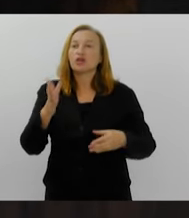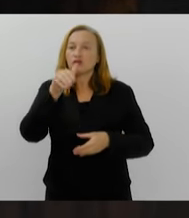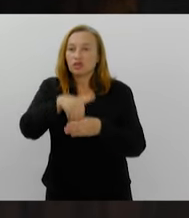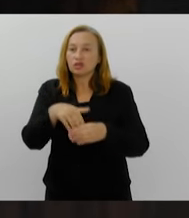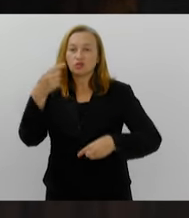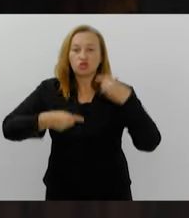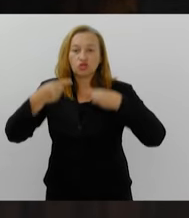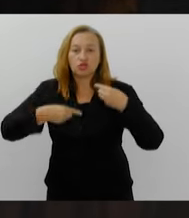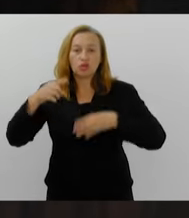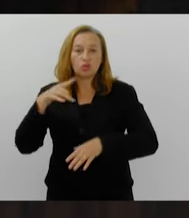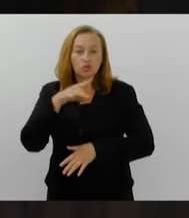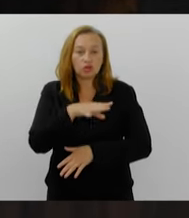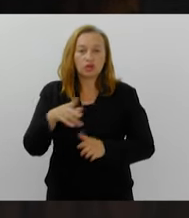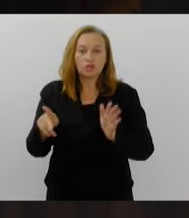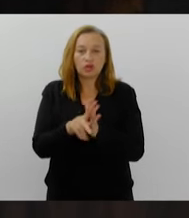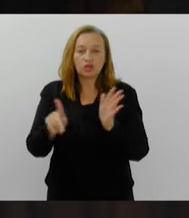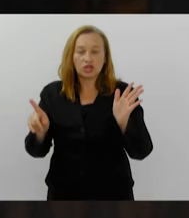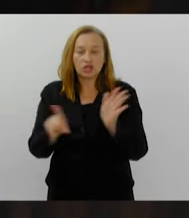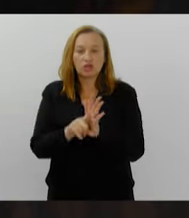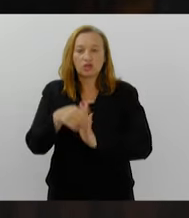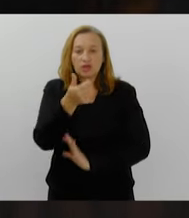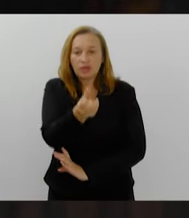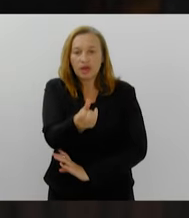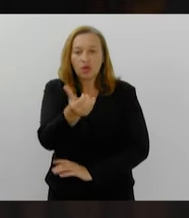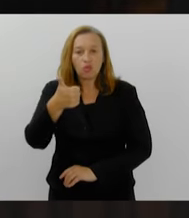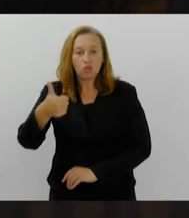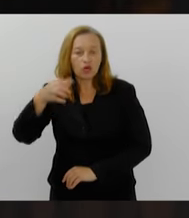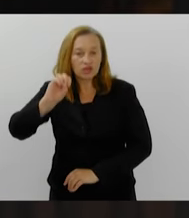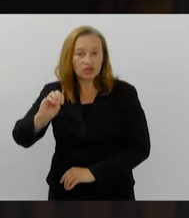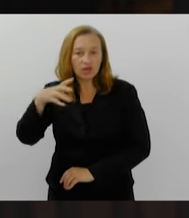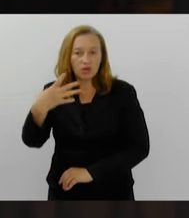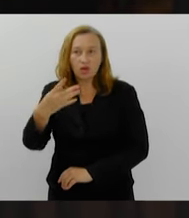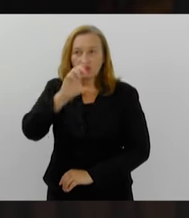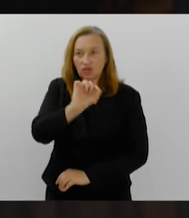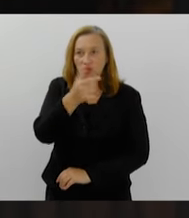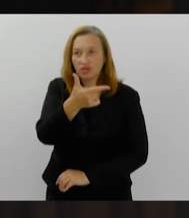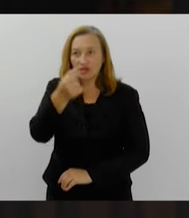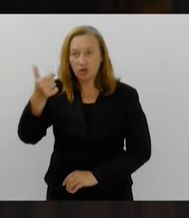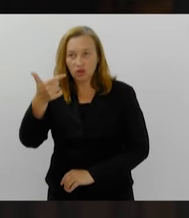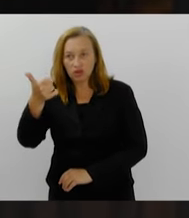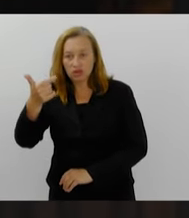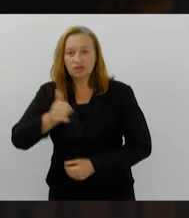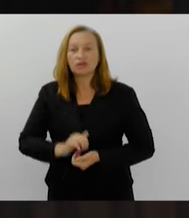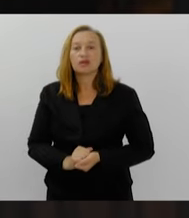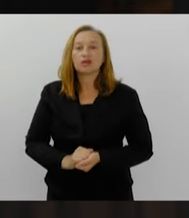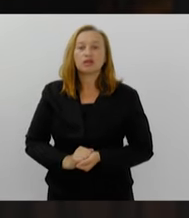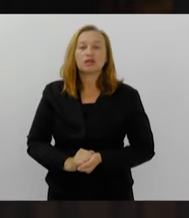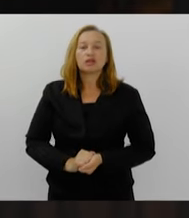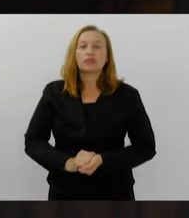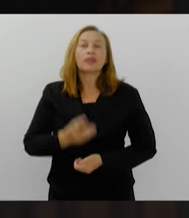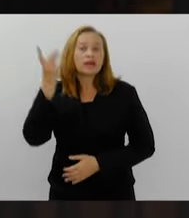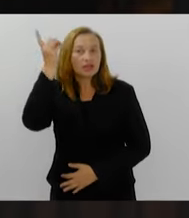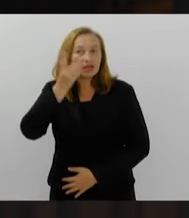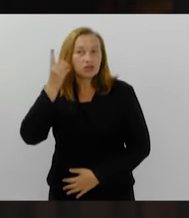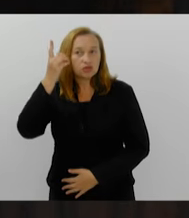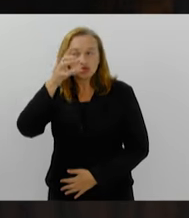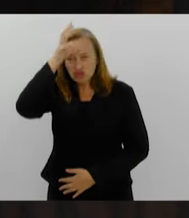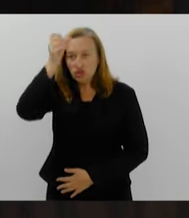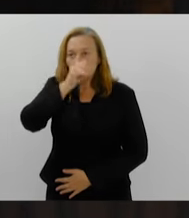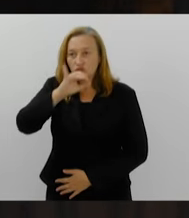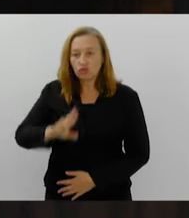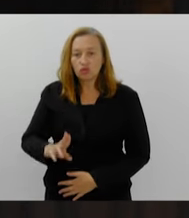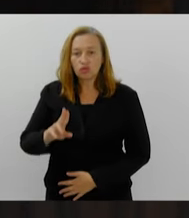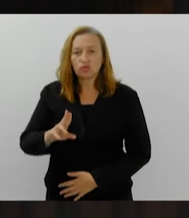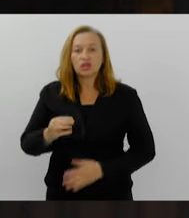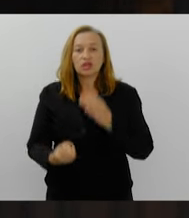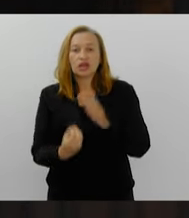votação e discussão única, projeto de lei número 6104 de 2022, de autoria da deputada Tia Ju, que dispõe